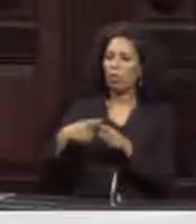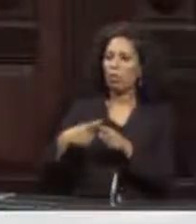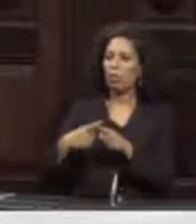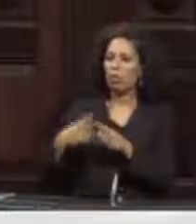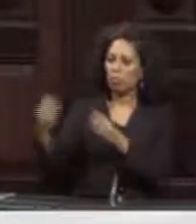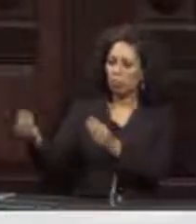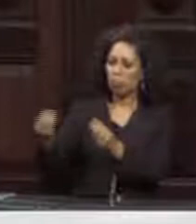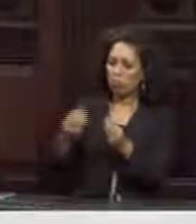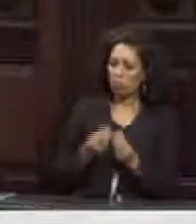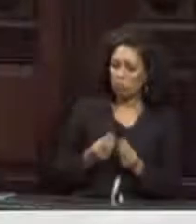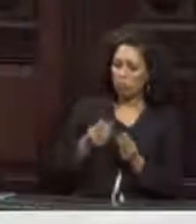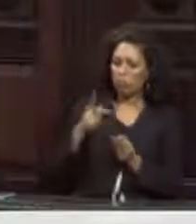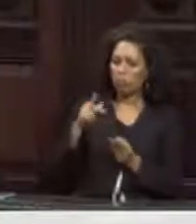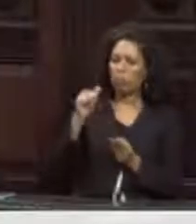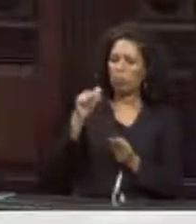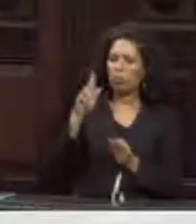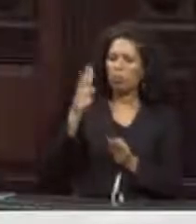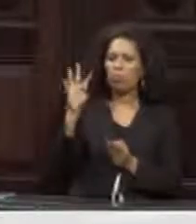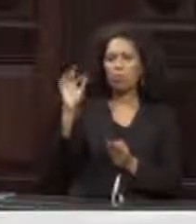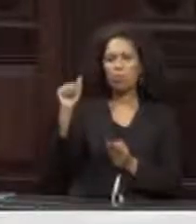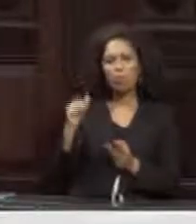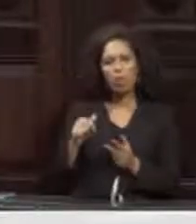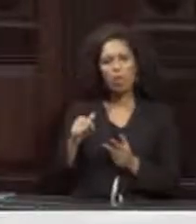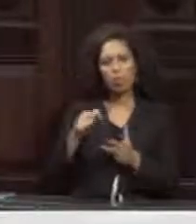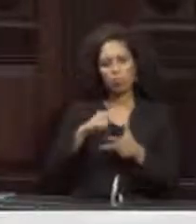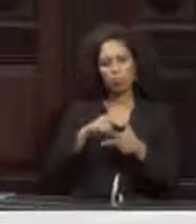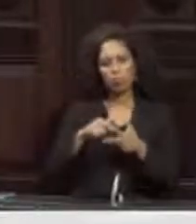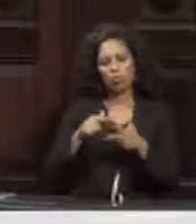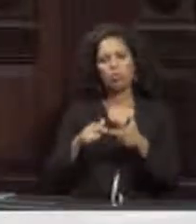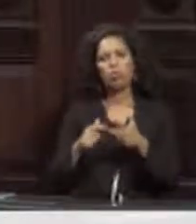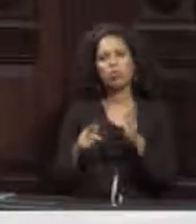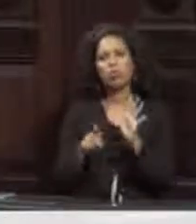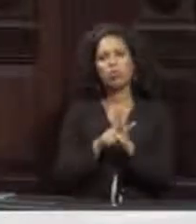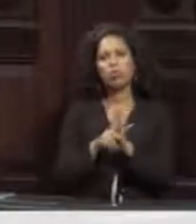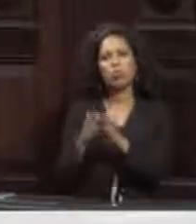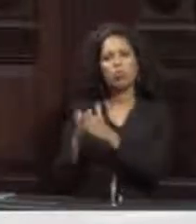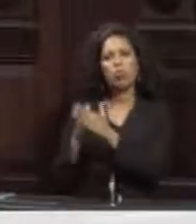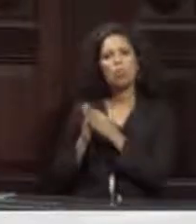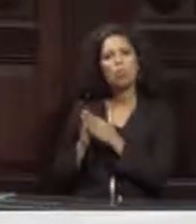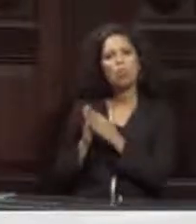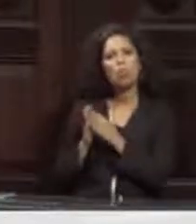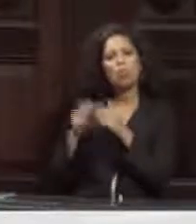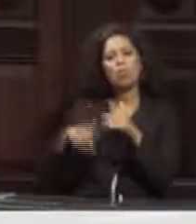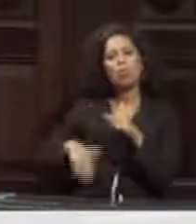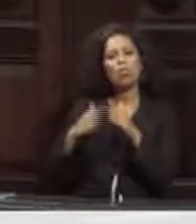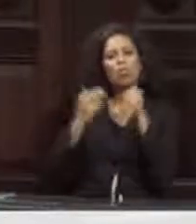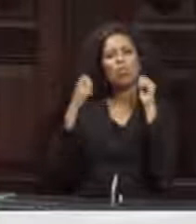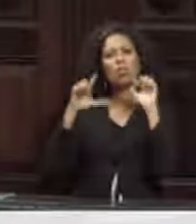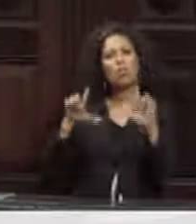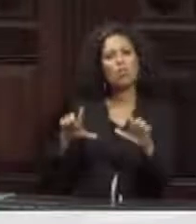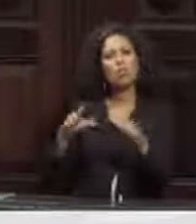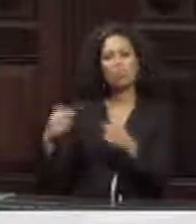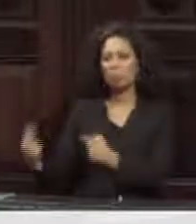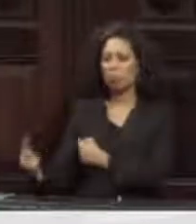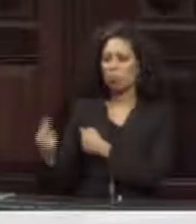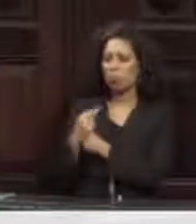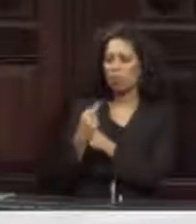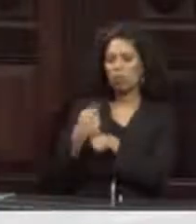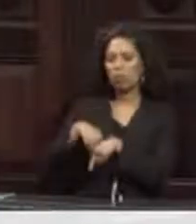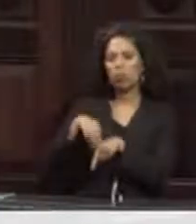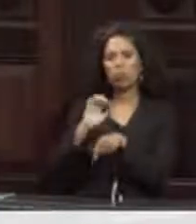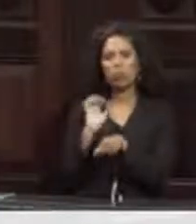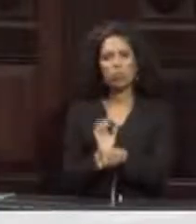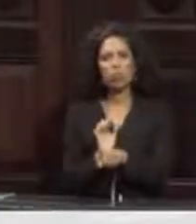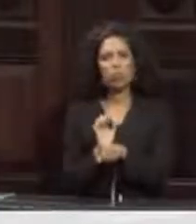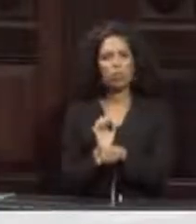os três projetos que pedem autorização a esta Casa Legislativa para que o Governo do